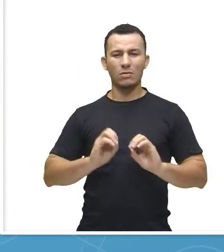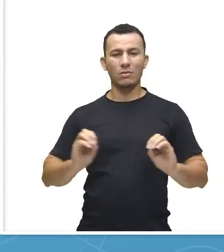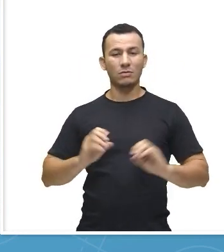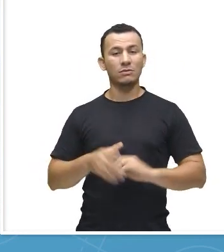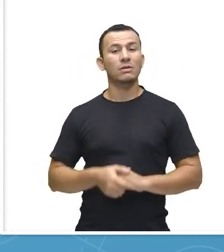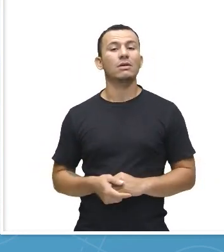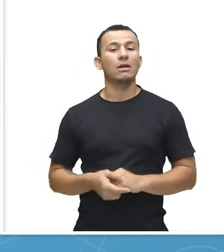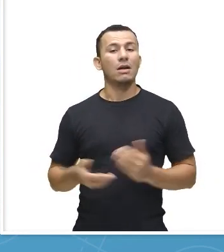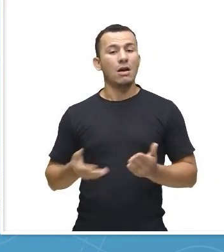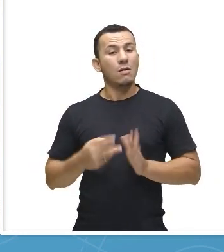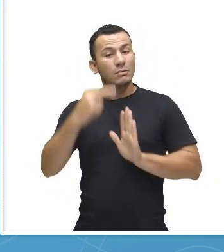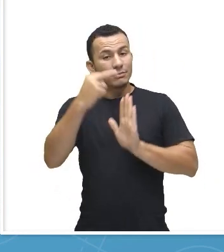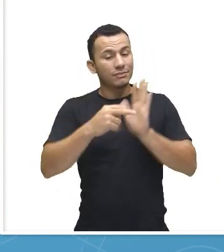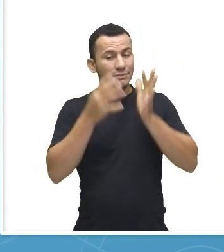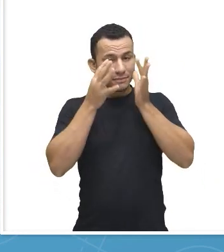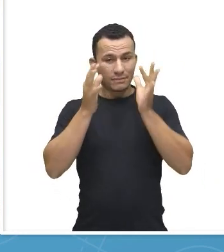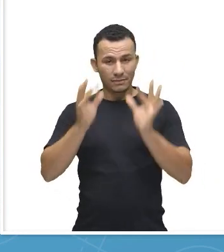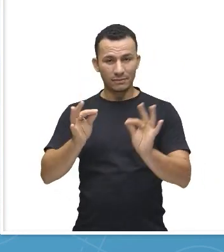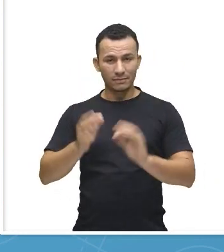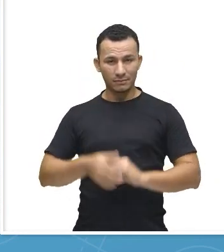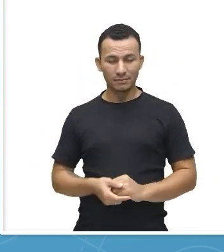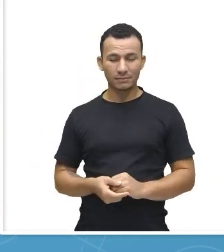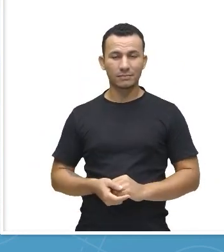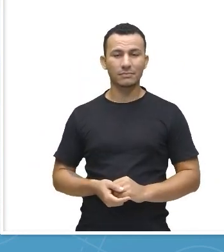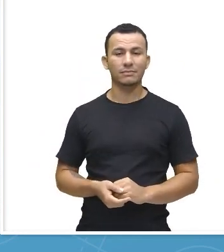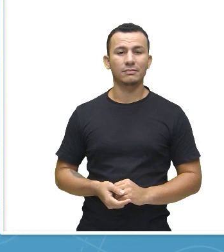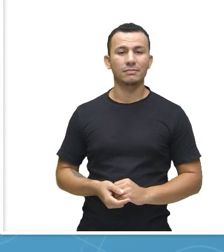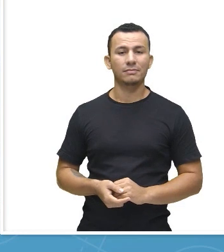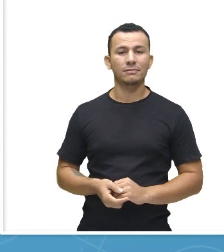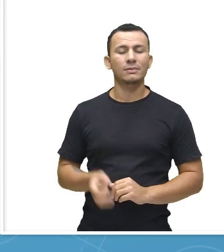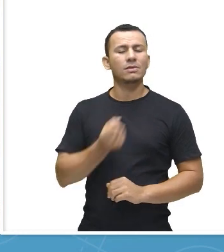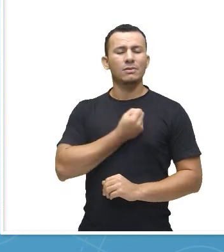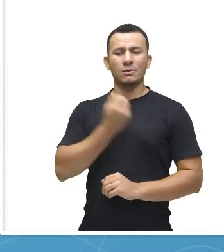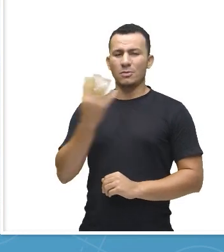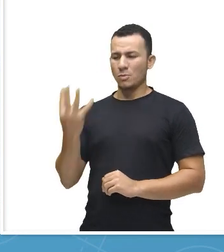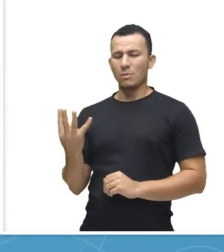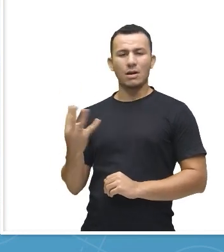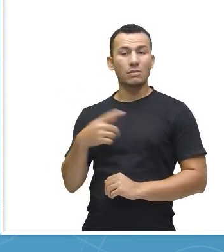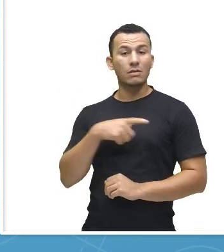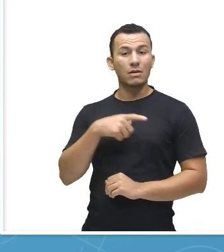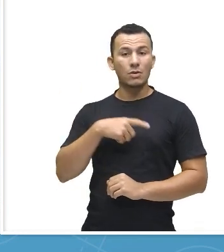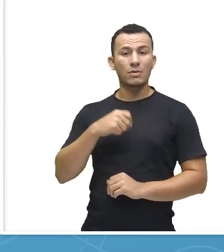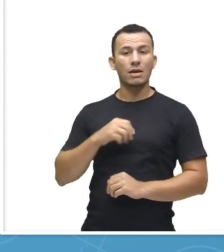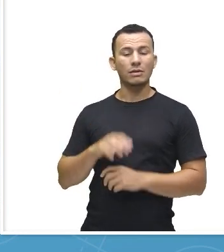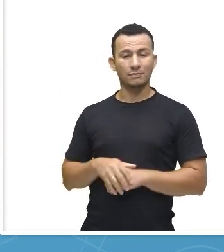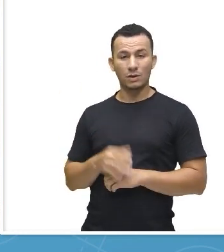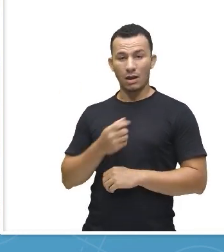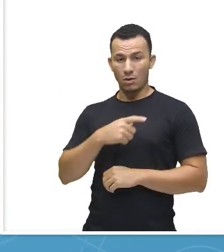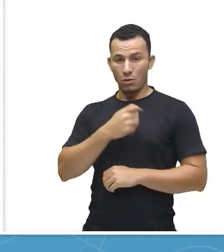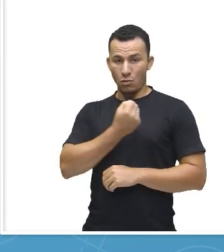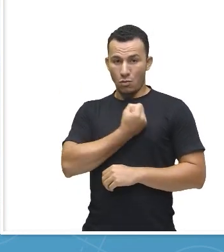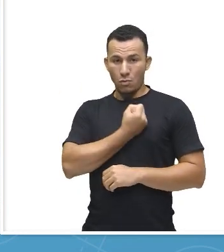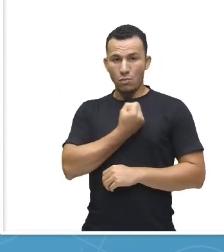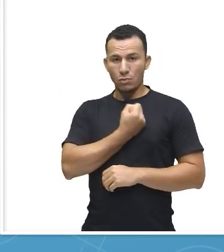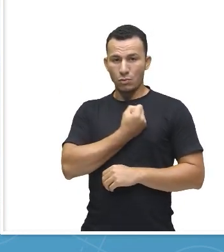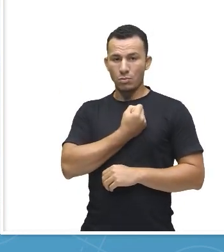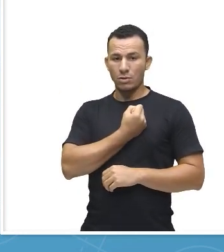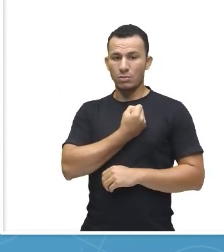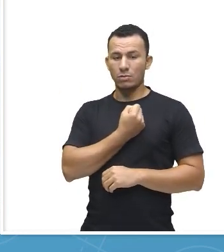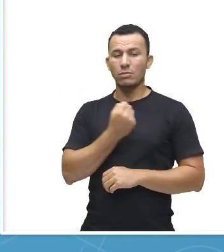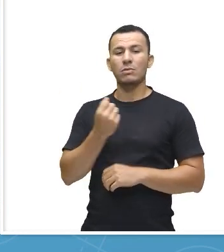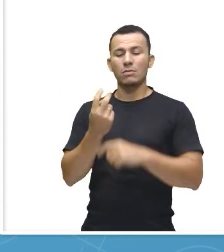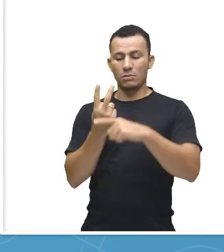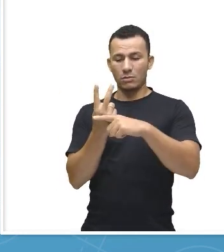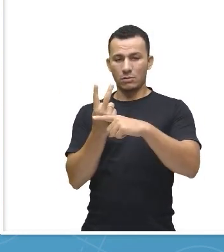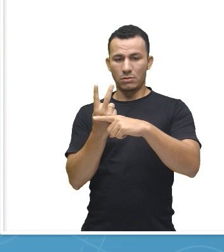aqui prestar atenção. Na nossa questão número 4, nós temos a representação de um número em forma de fração. Em